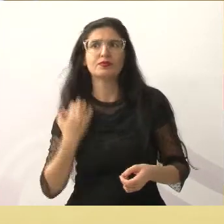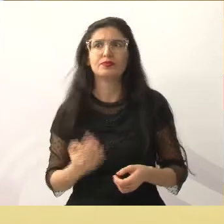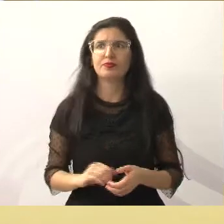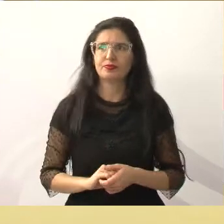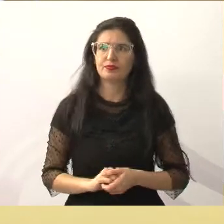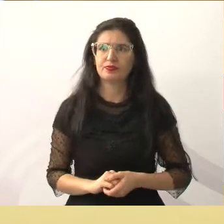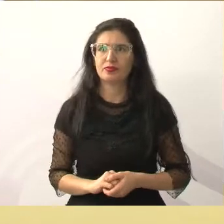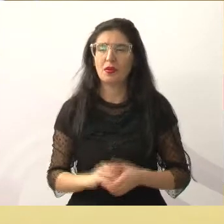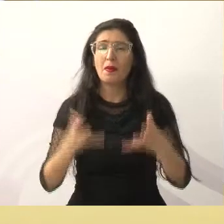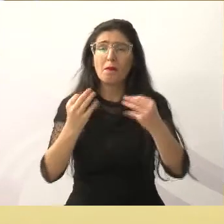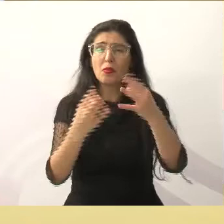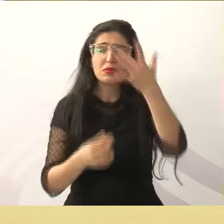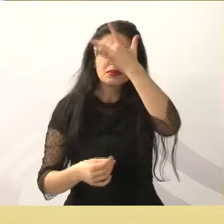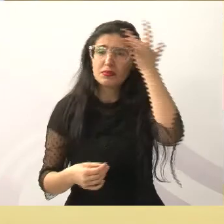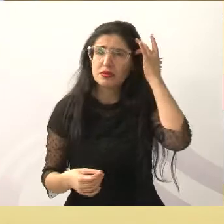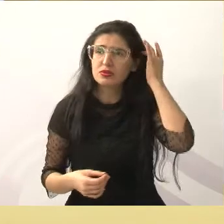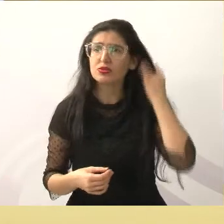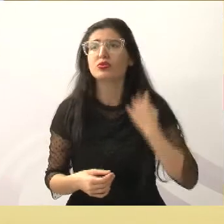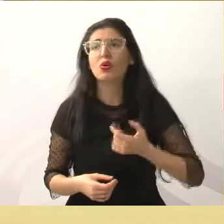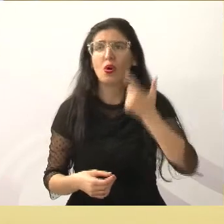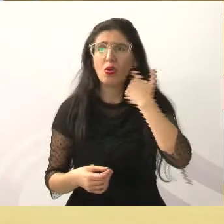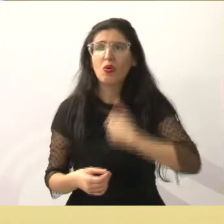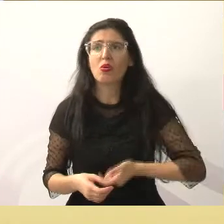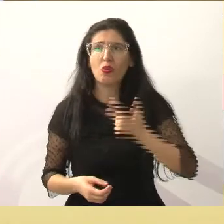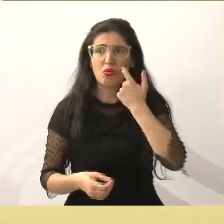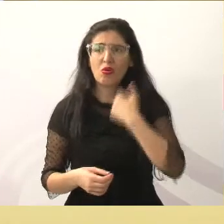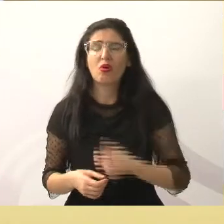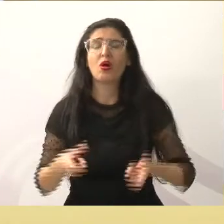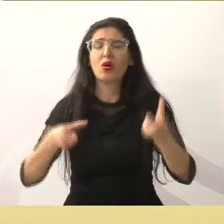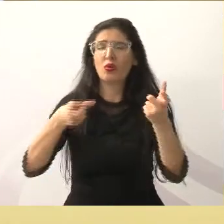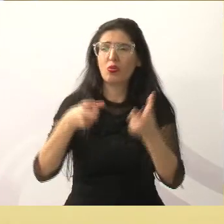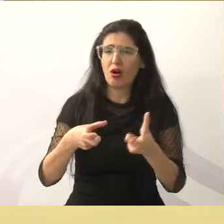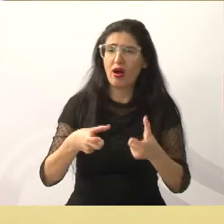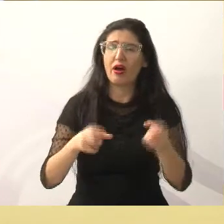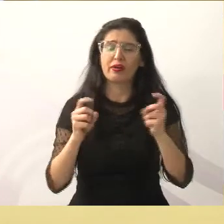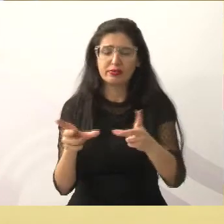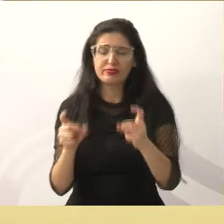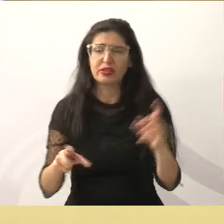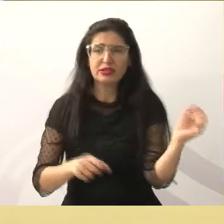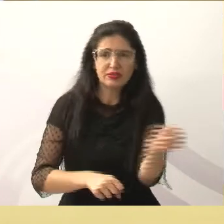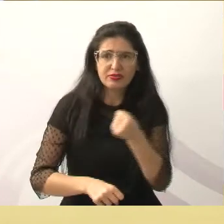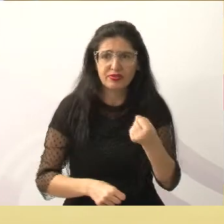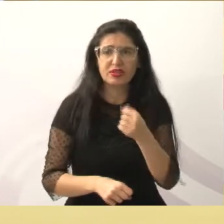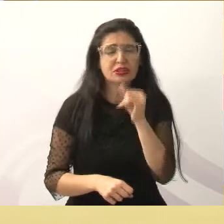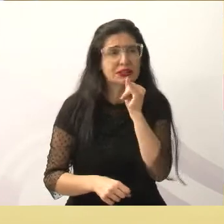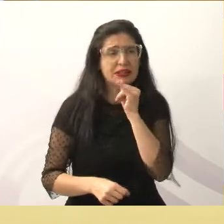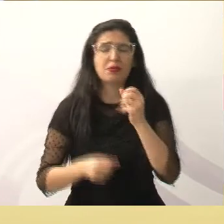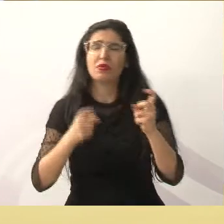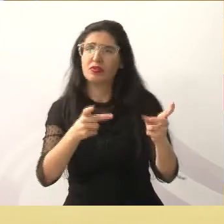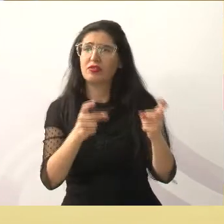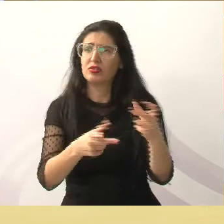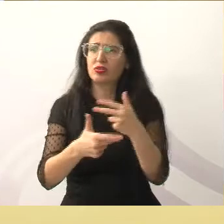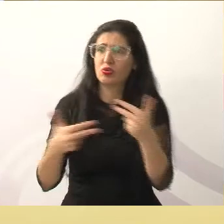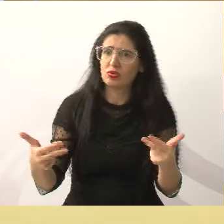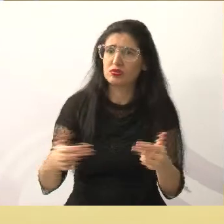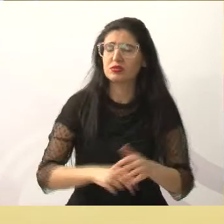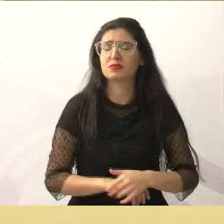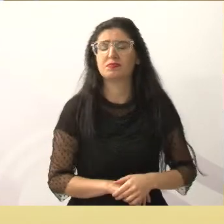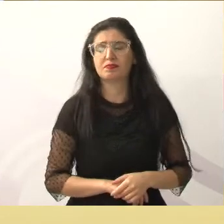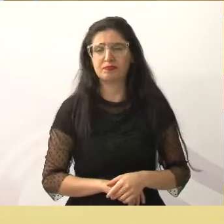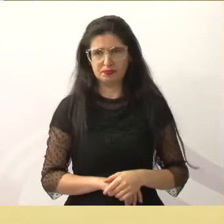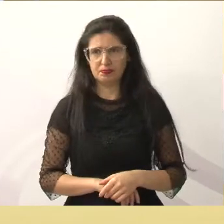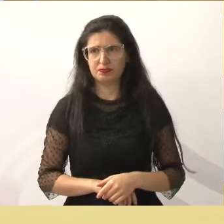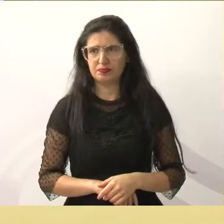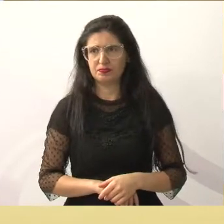no município. Eles estão assumindo a responsabilidade, eles estão assumindo, inclusive, colaborar,